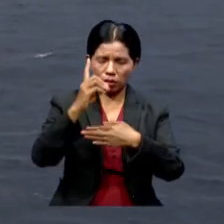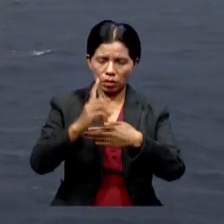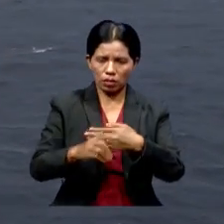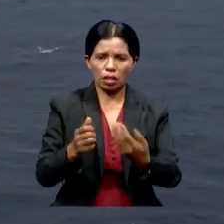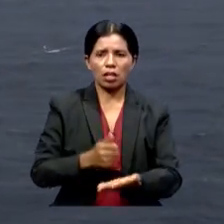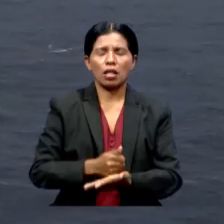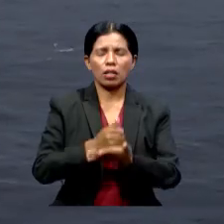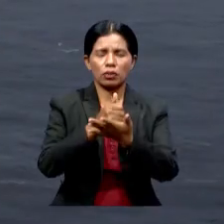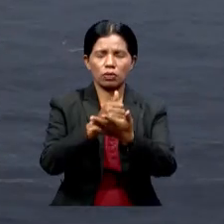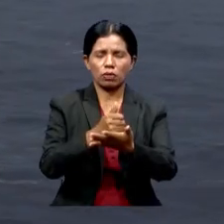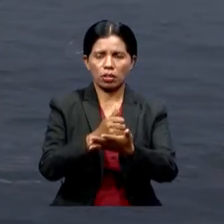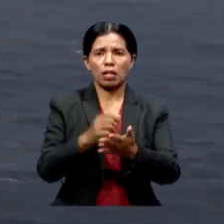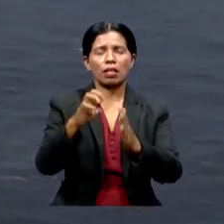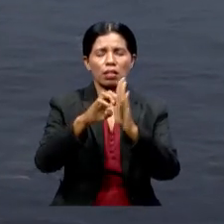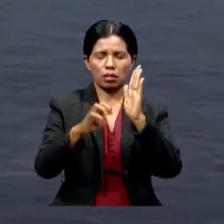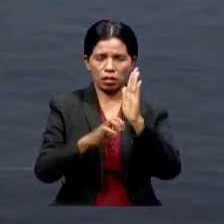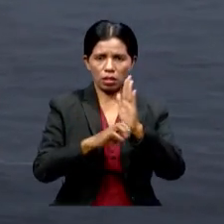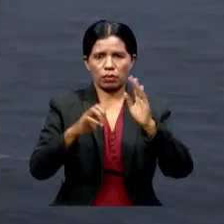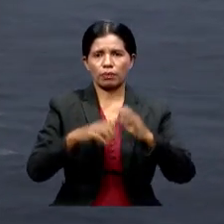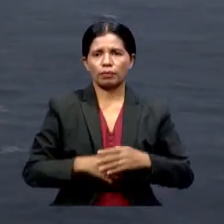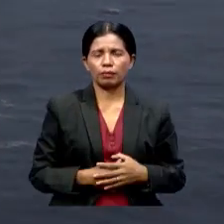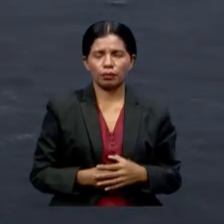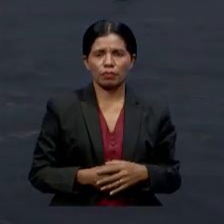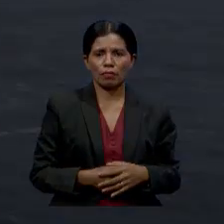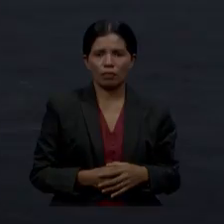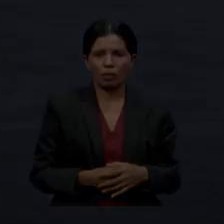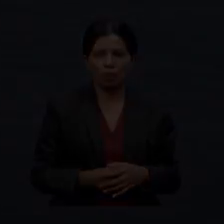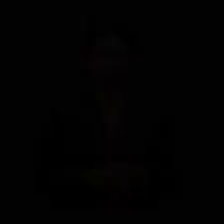no sustenta máquina Estado. Celina Lopes, Agostinho da Costa, GMN.